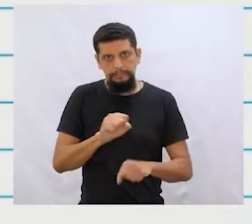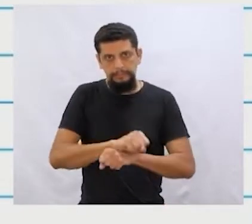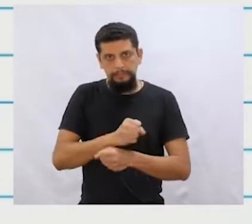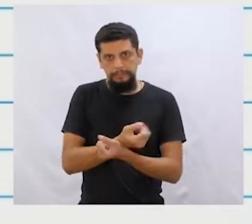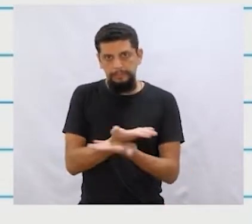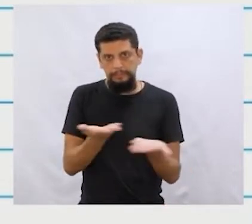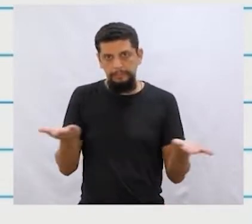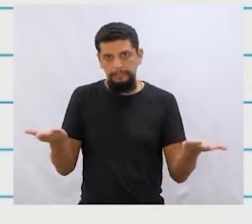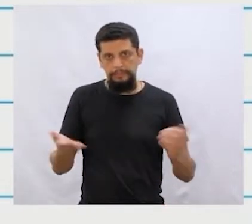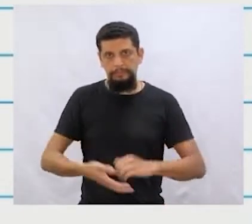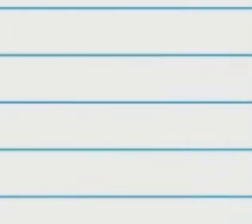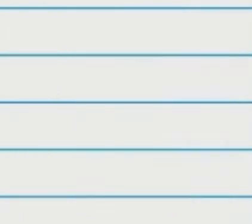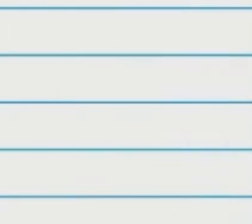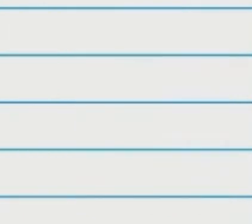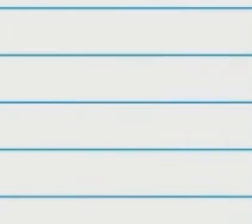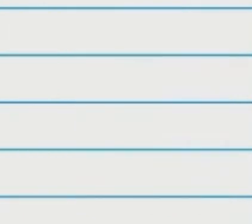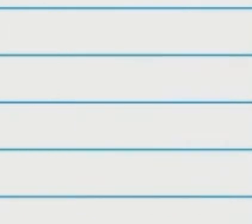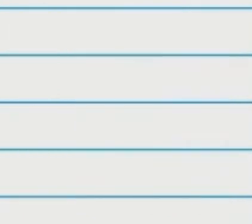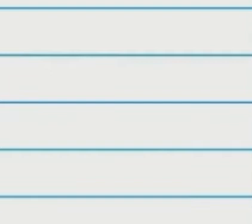nós aguardamos um pouquinho.